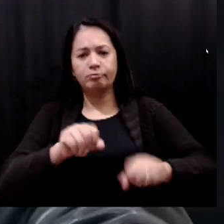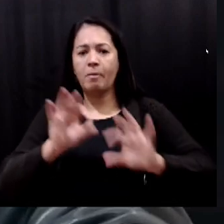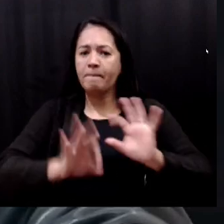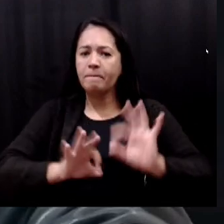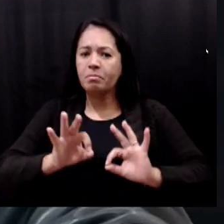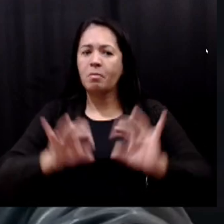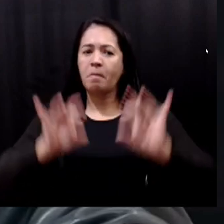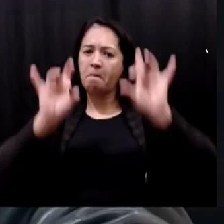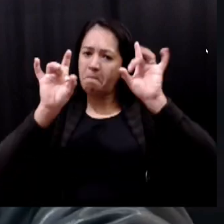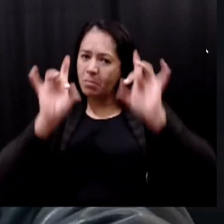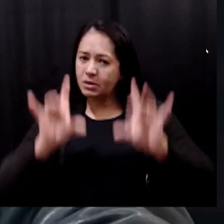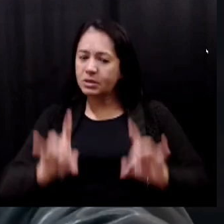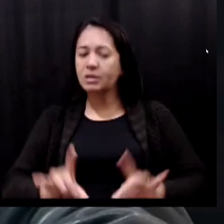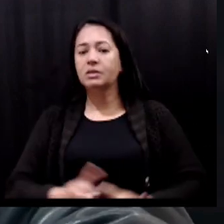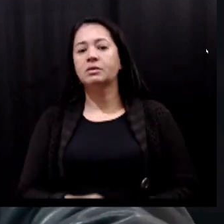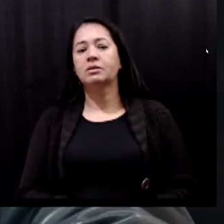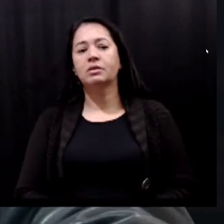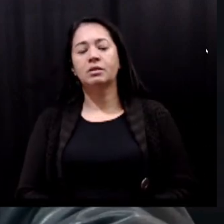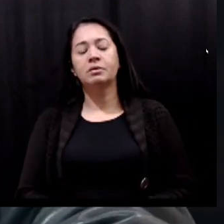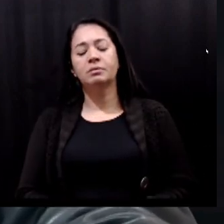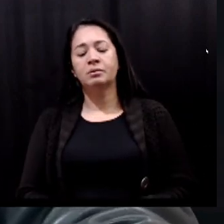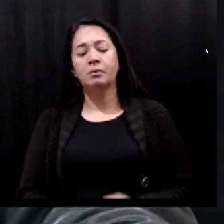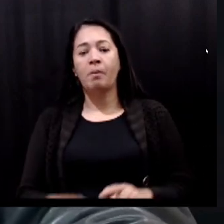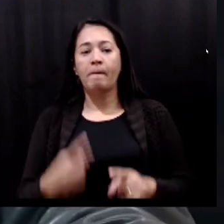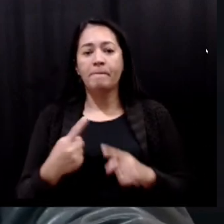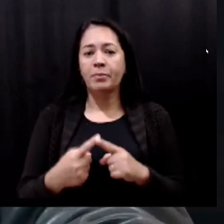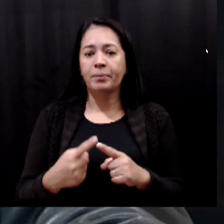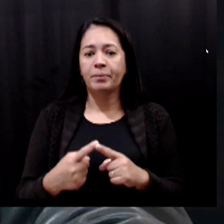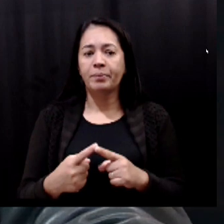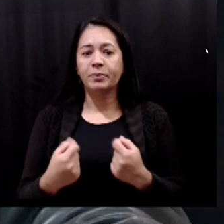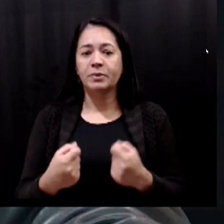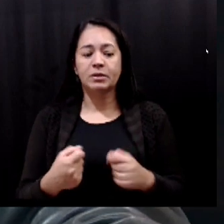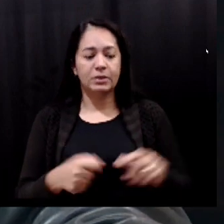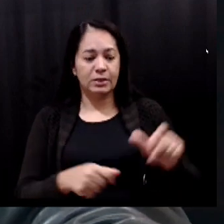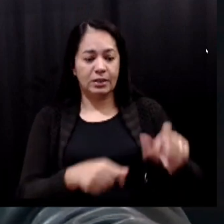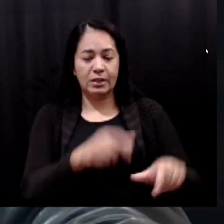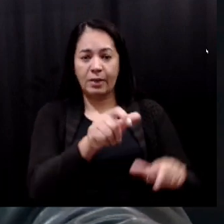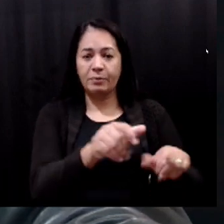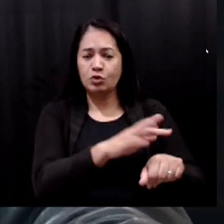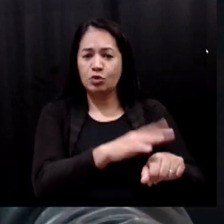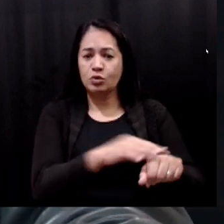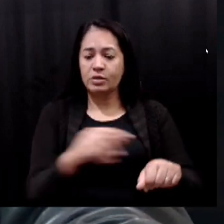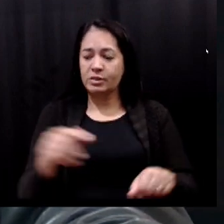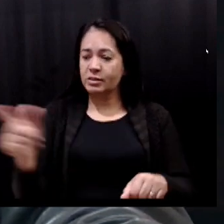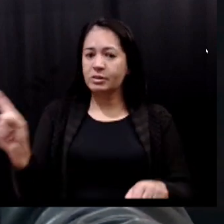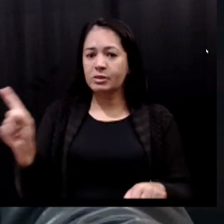especializada para cuidar de pessoas adoecidas, né?